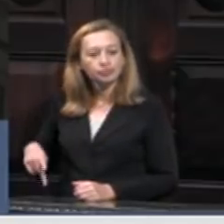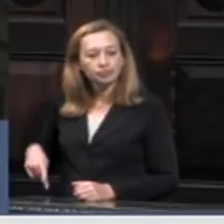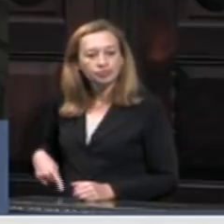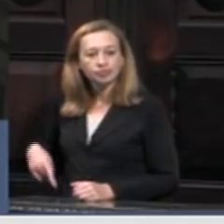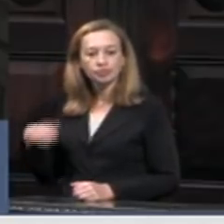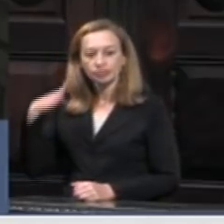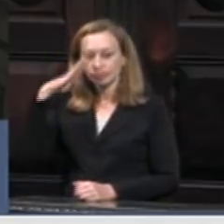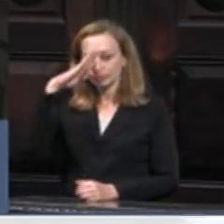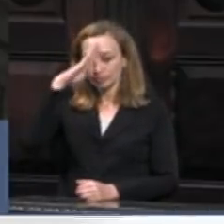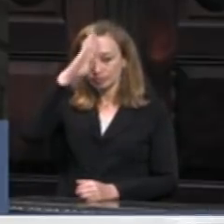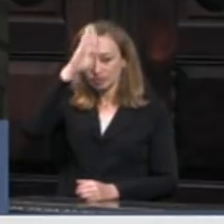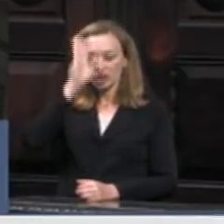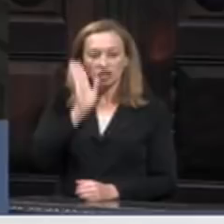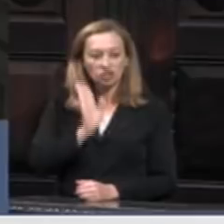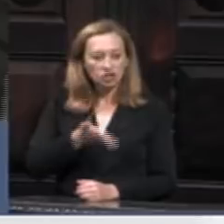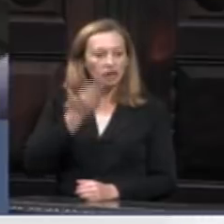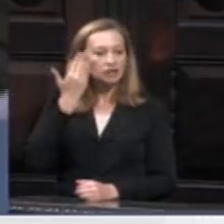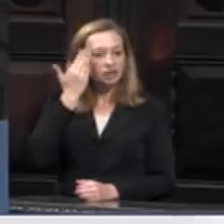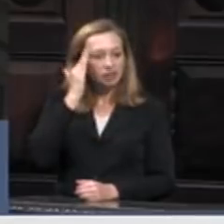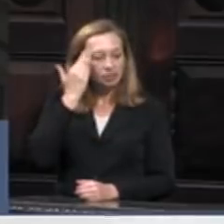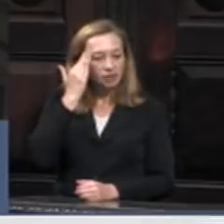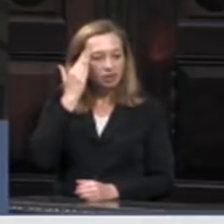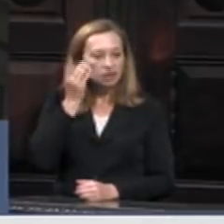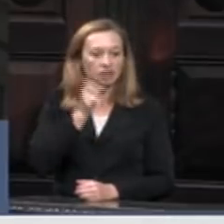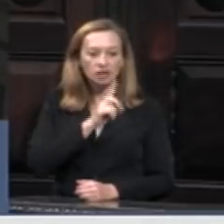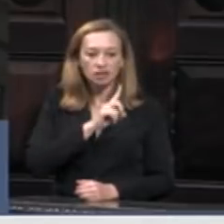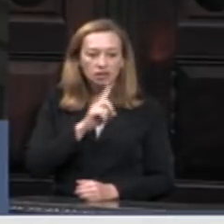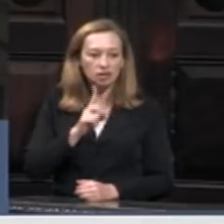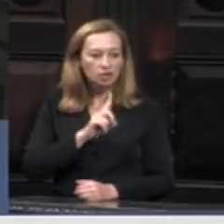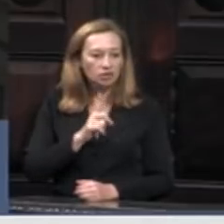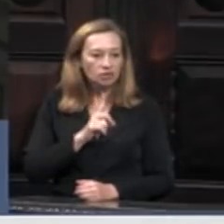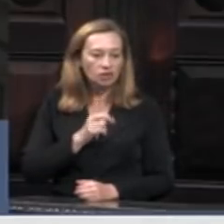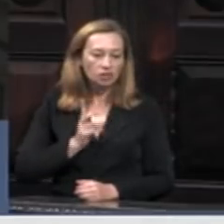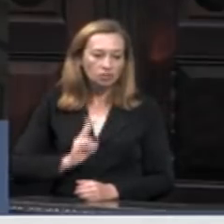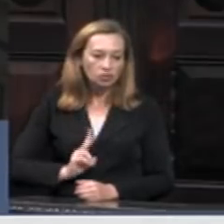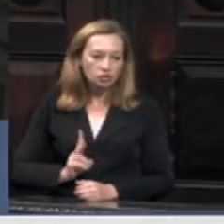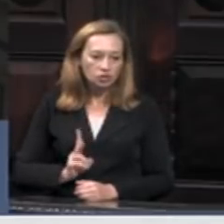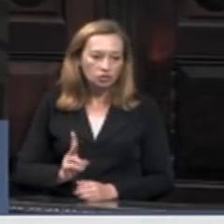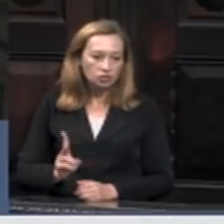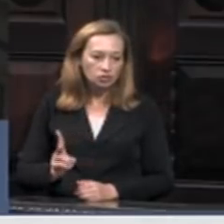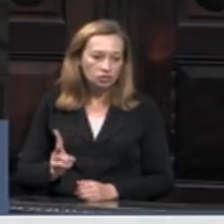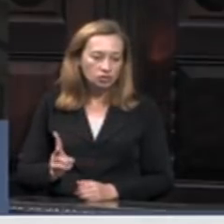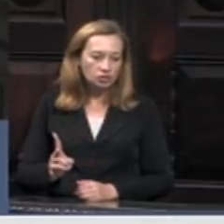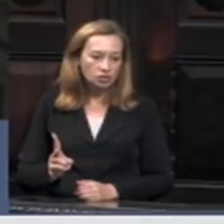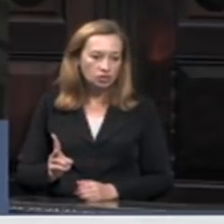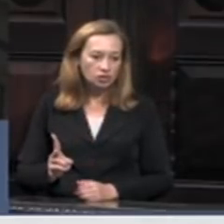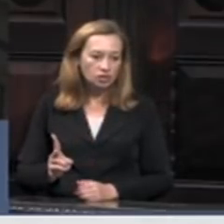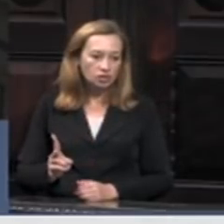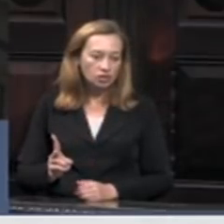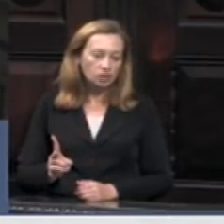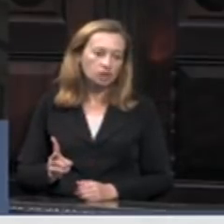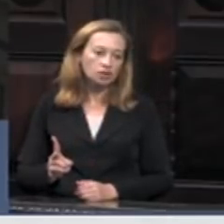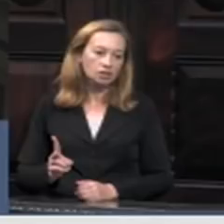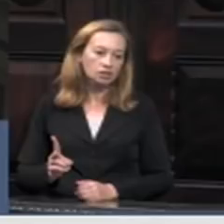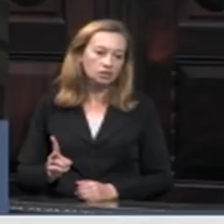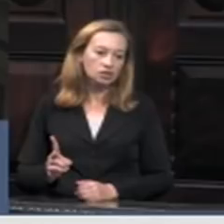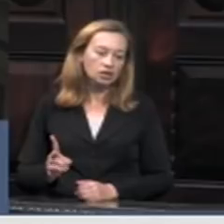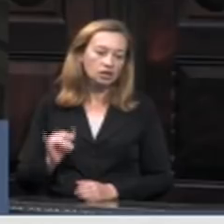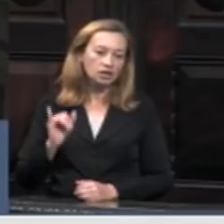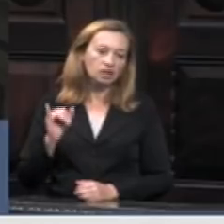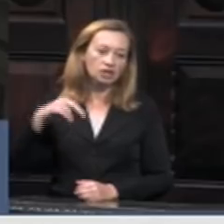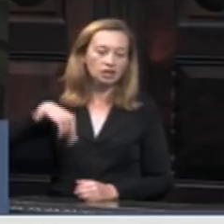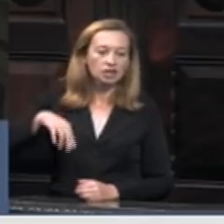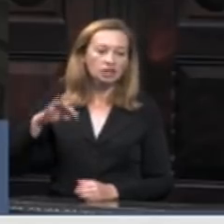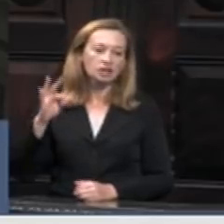entendimento de que não vai manter para o ano que vem a intervenção no Rio de Janeiro.